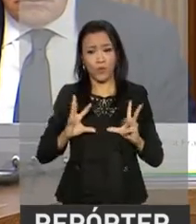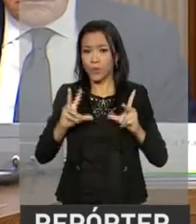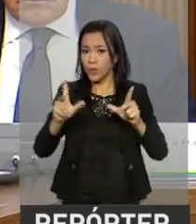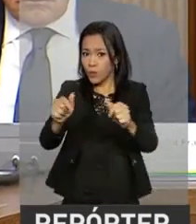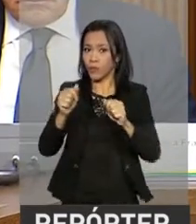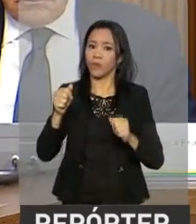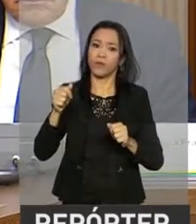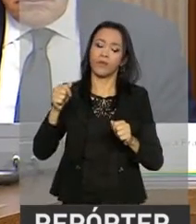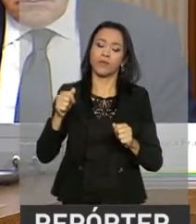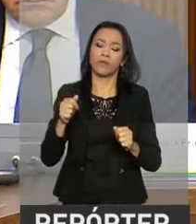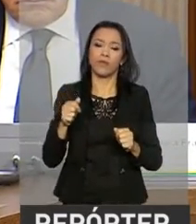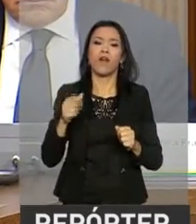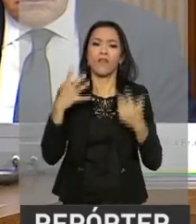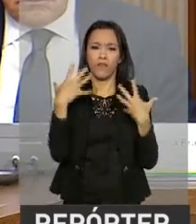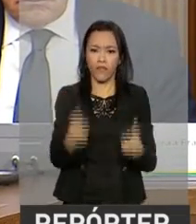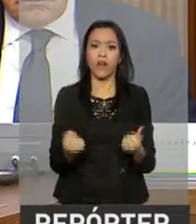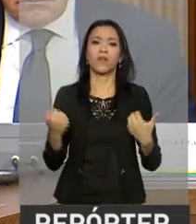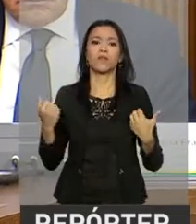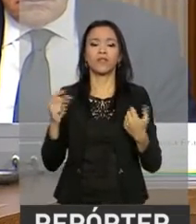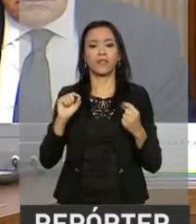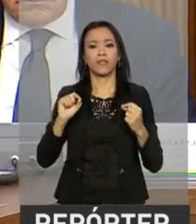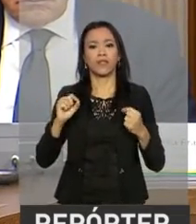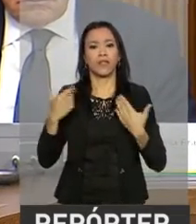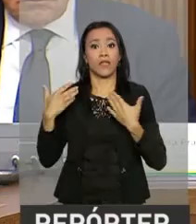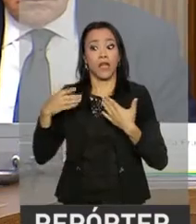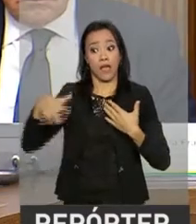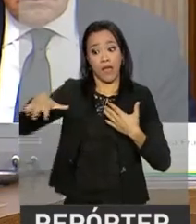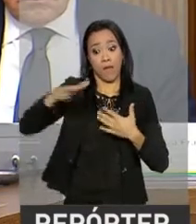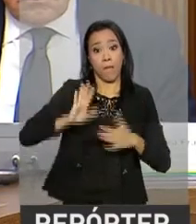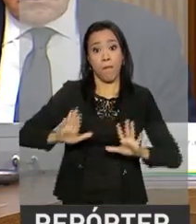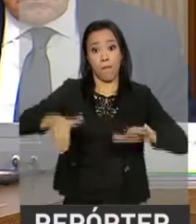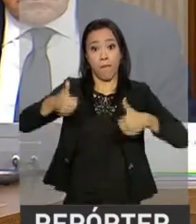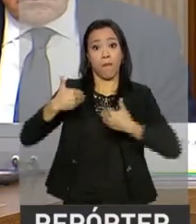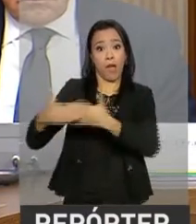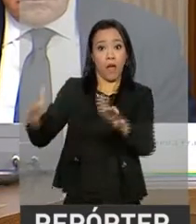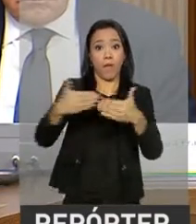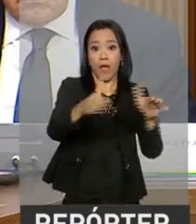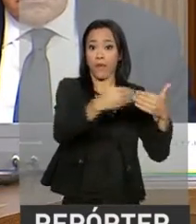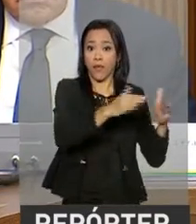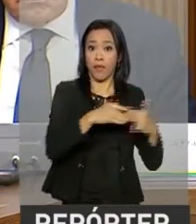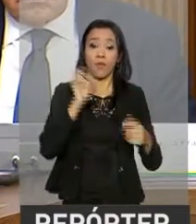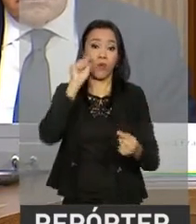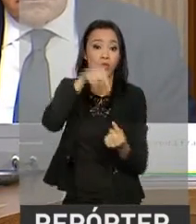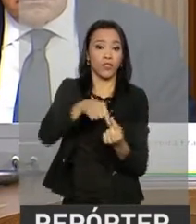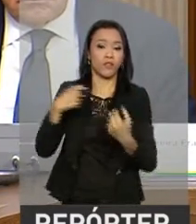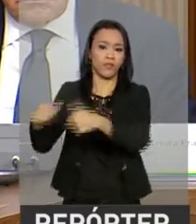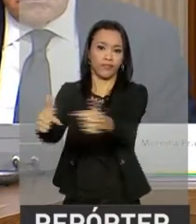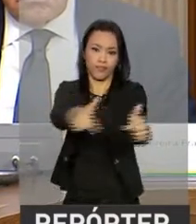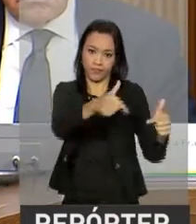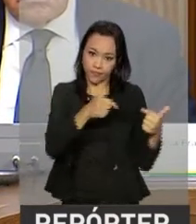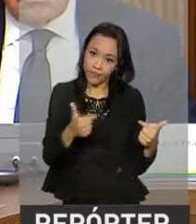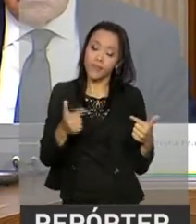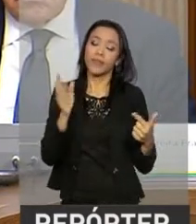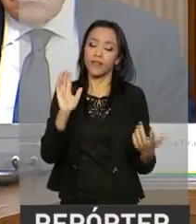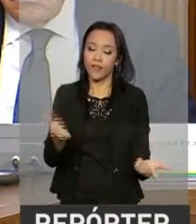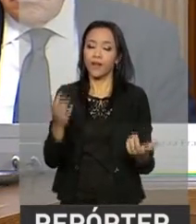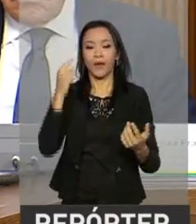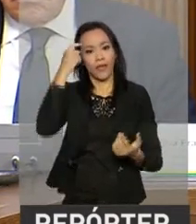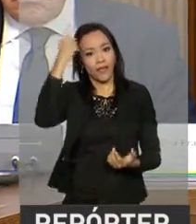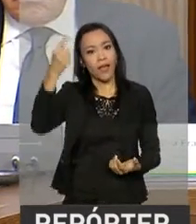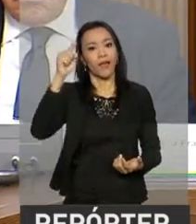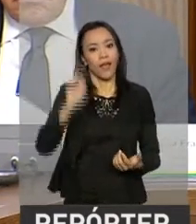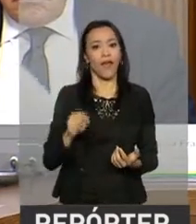lá vamos lá abertura para essa para essa atividade vai ao continuar a dar abertura eu acho que a ideia